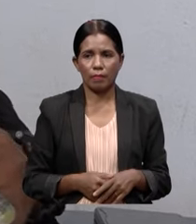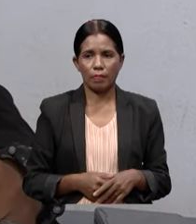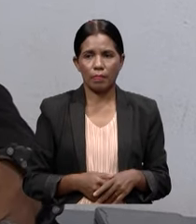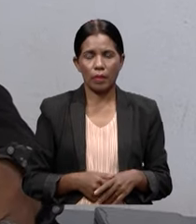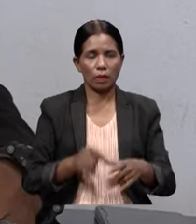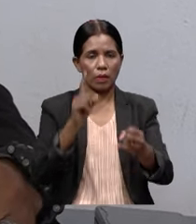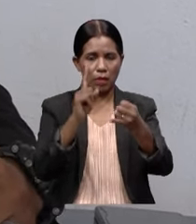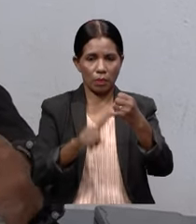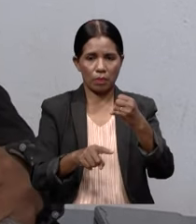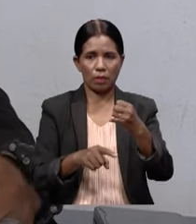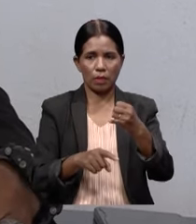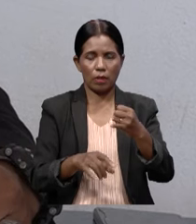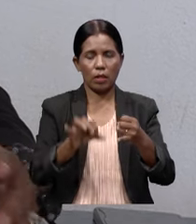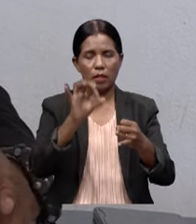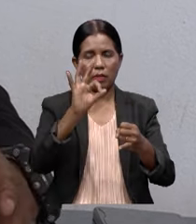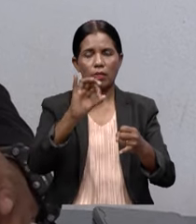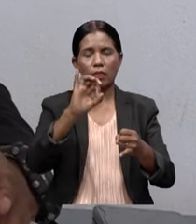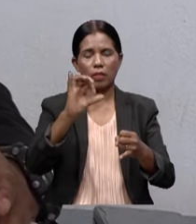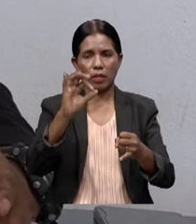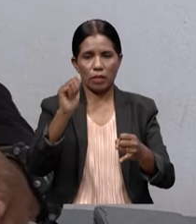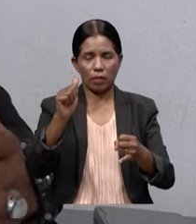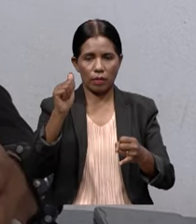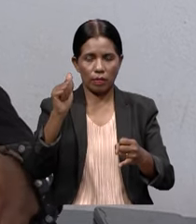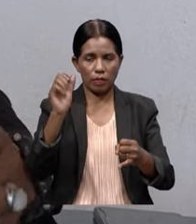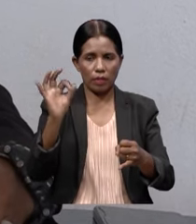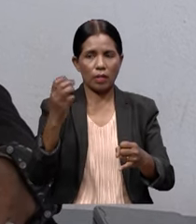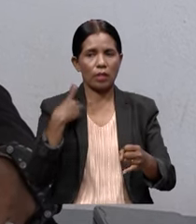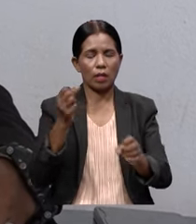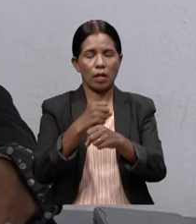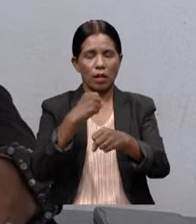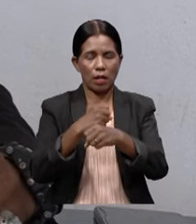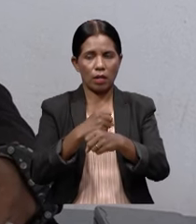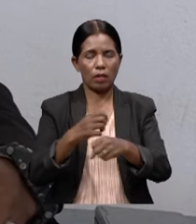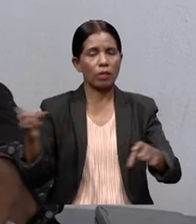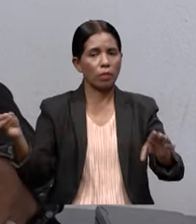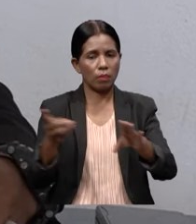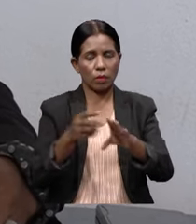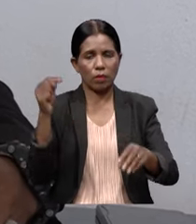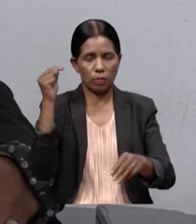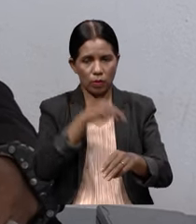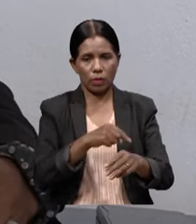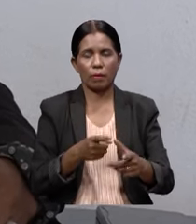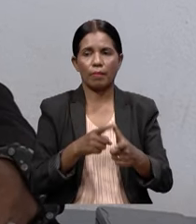ikus mai FIFA AFC deteta katak ita klasifika dokumento. Tamba ne maka